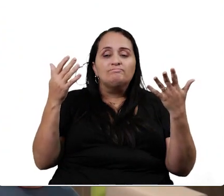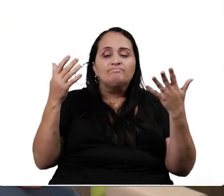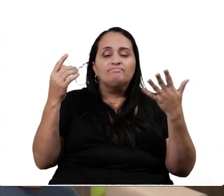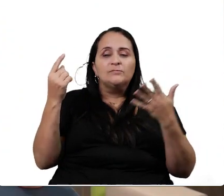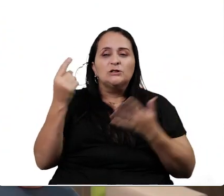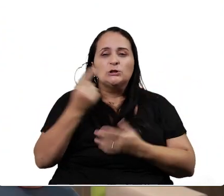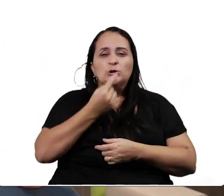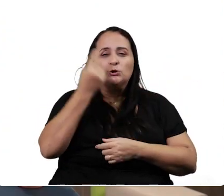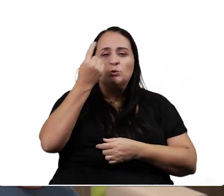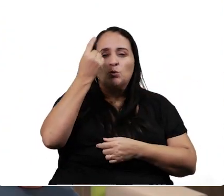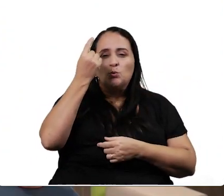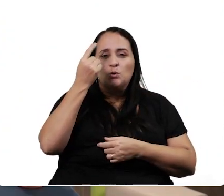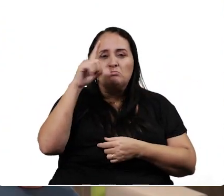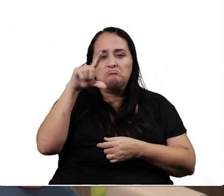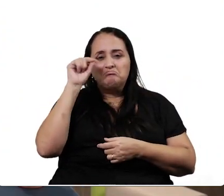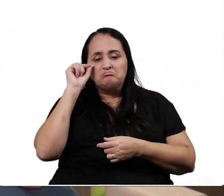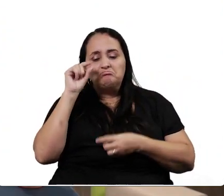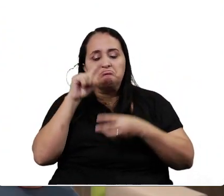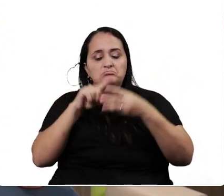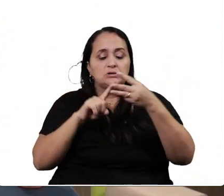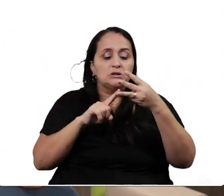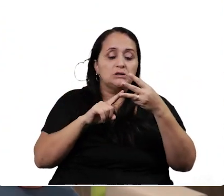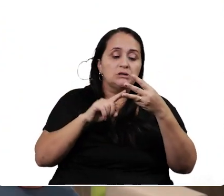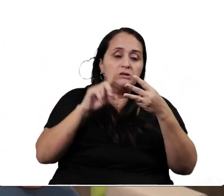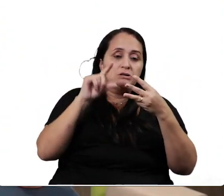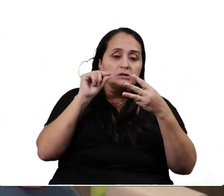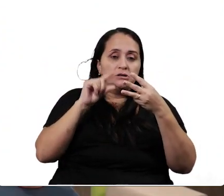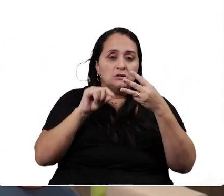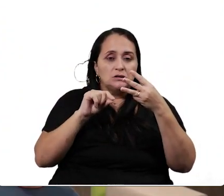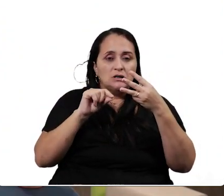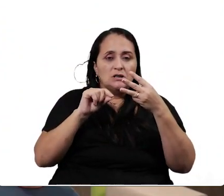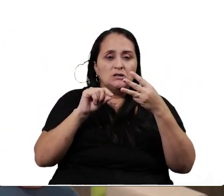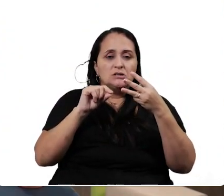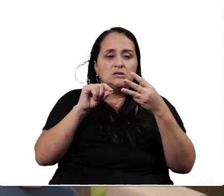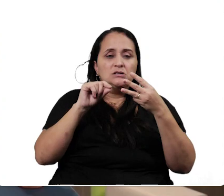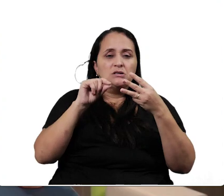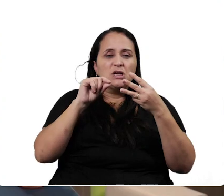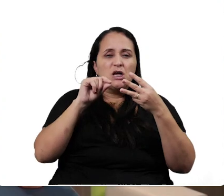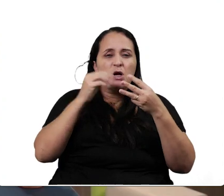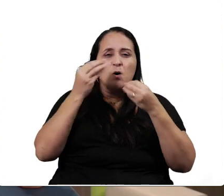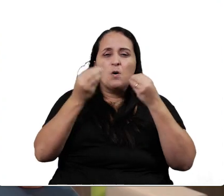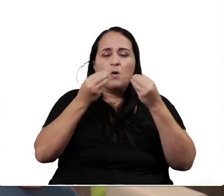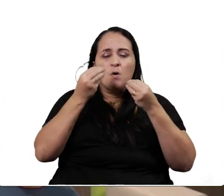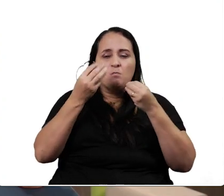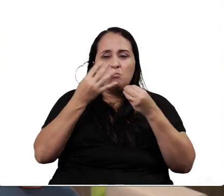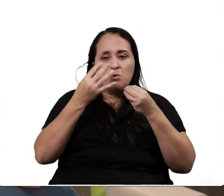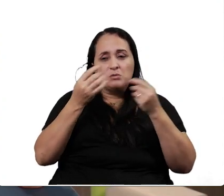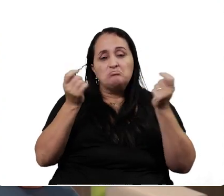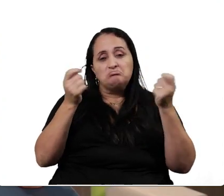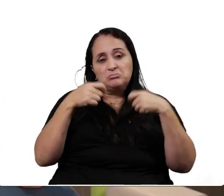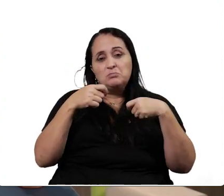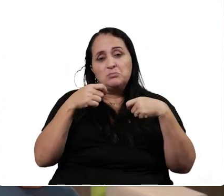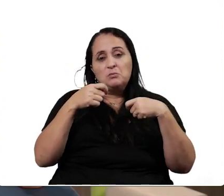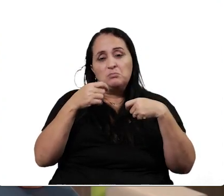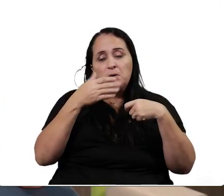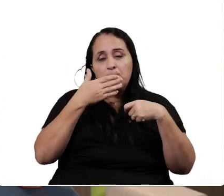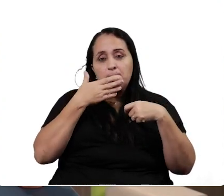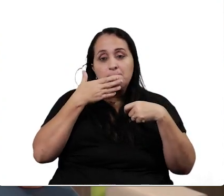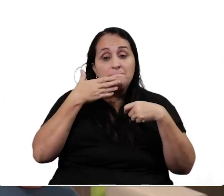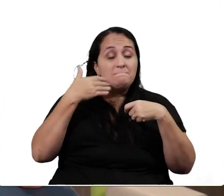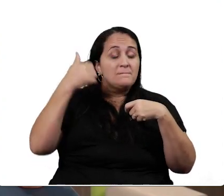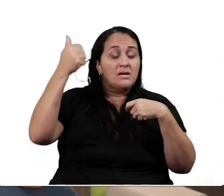bom? Se acertou aí, sei lá, 3, 4 questões, tá ficando bom, mas pode